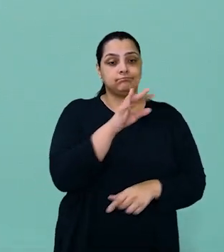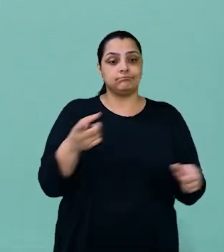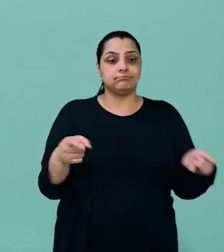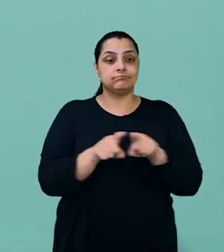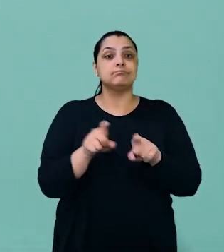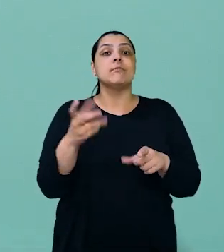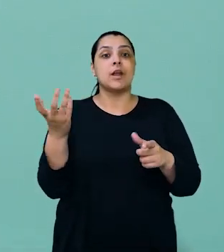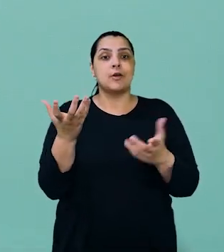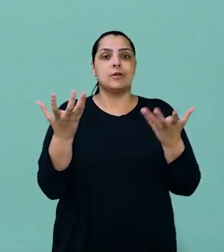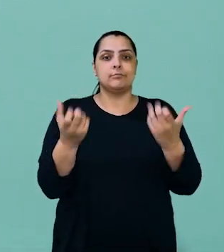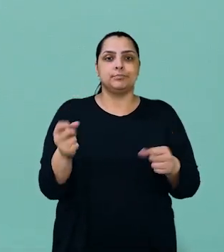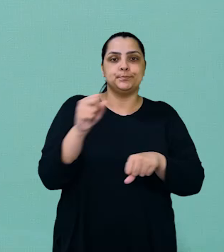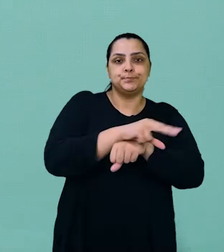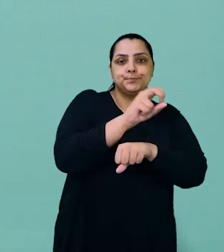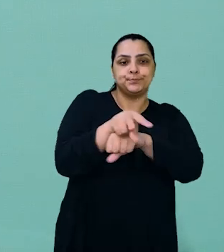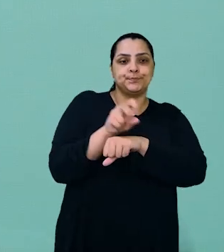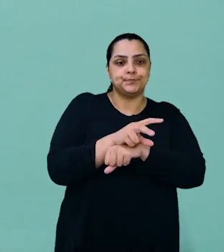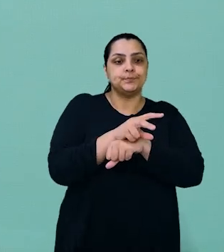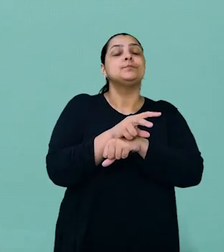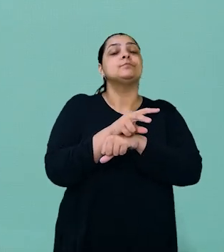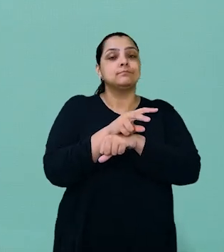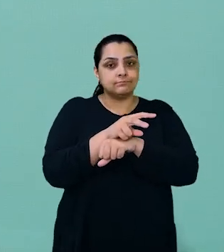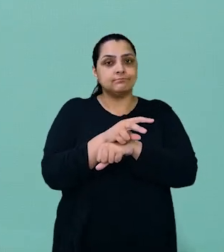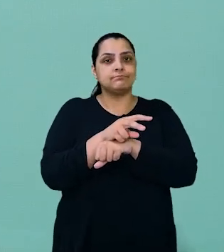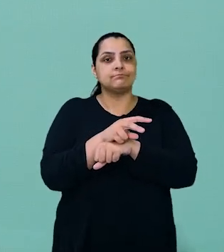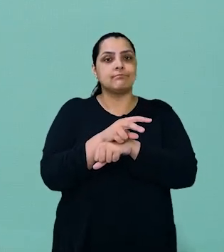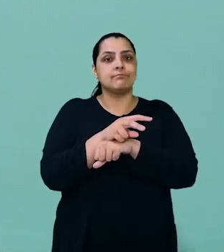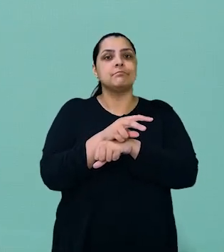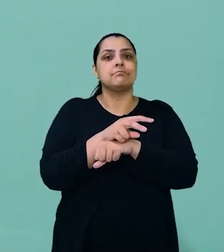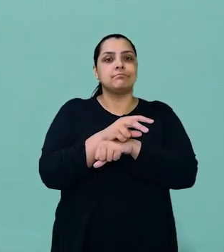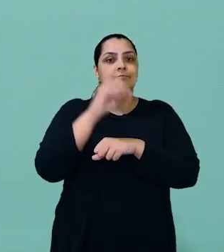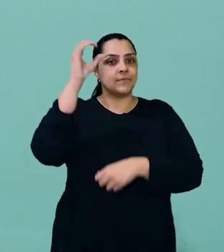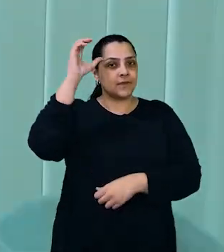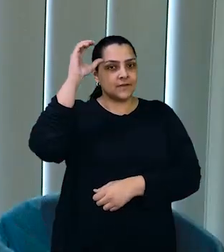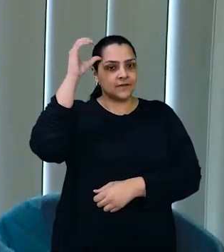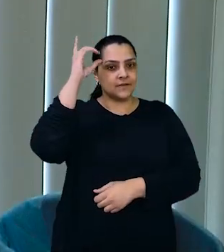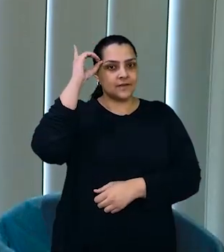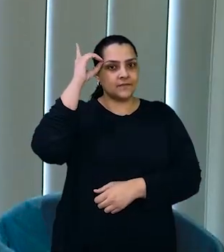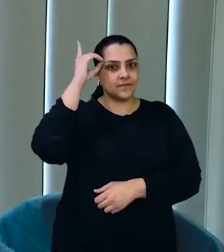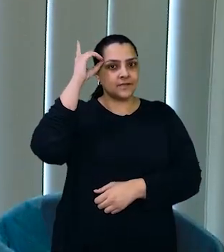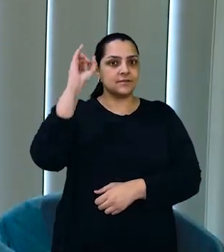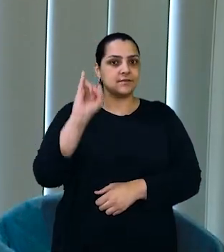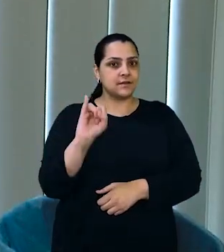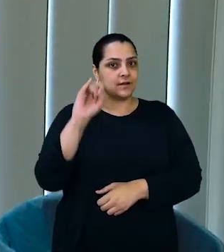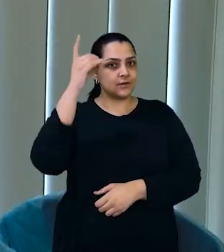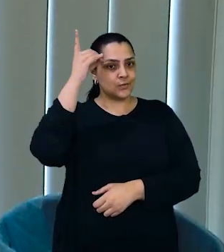emprega trabalhadores com deficiência intelectual. Conheça alguns deles na reportagem.